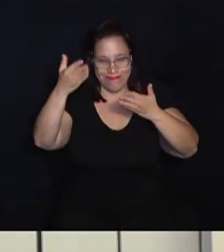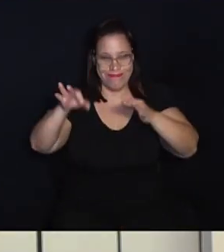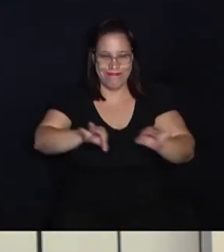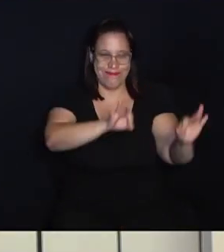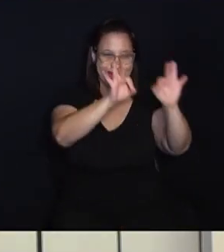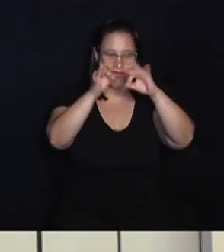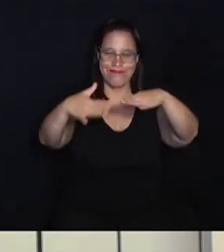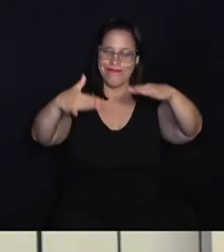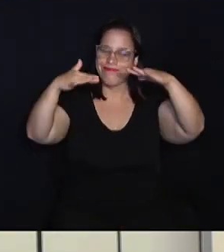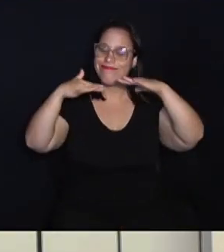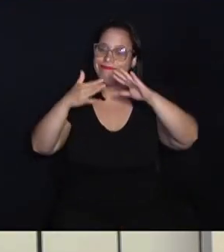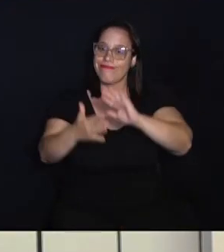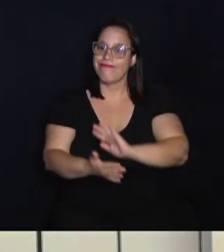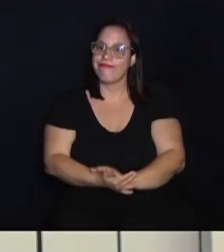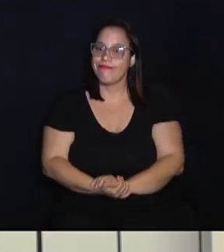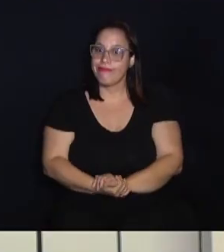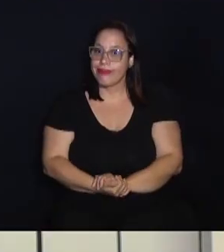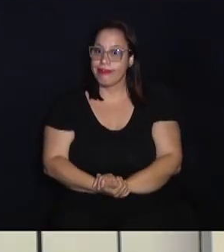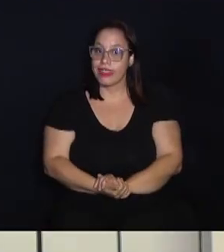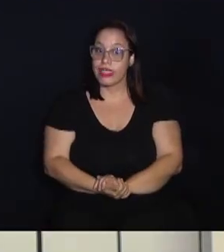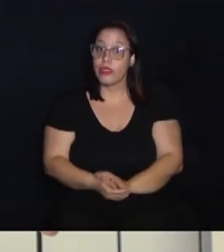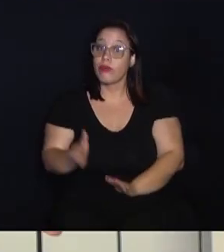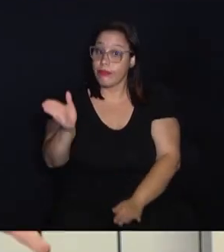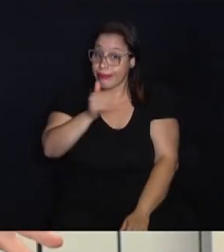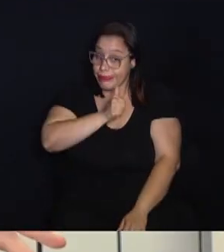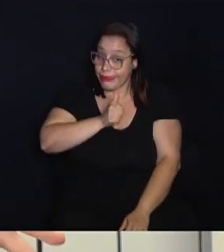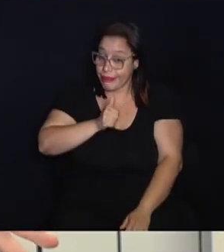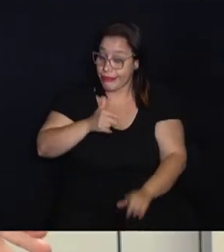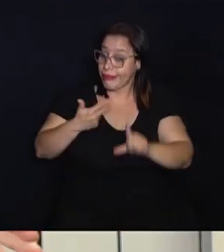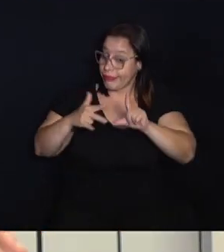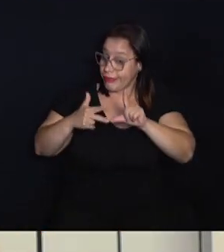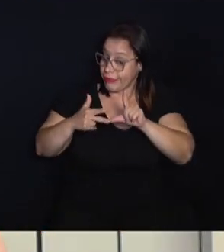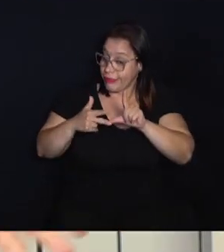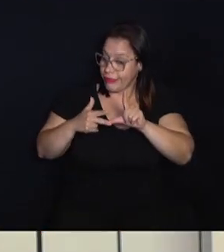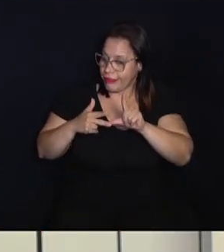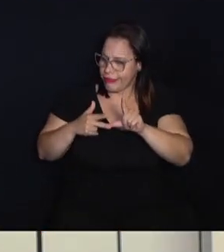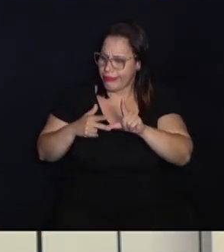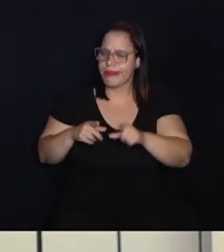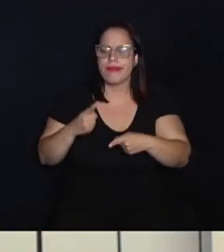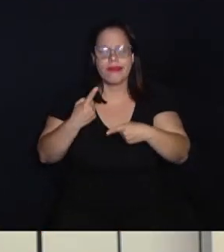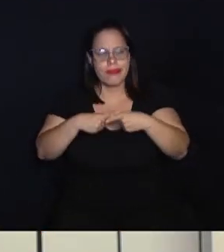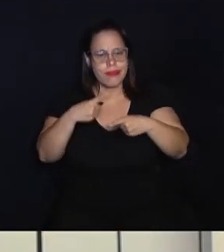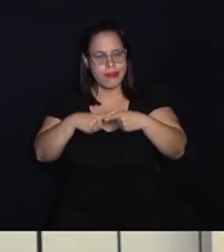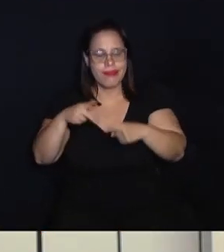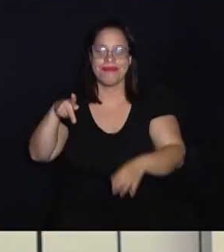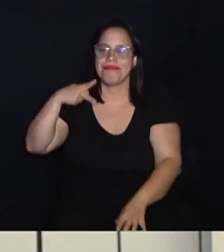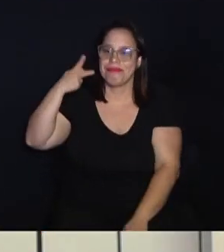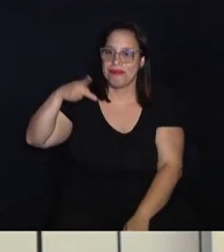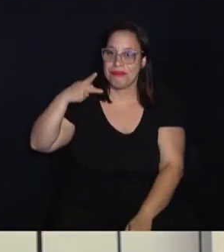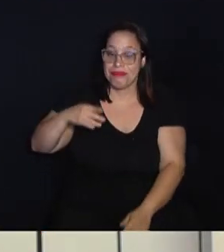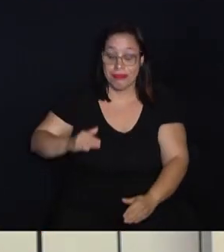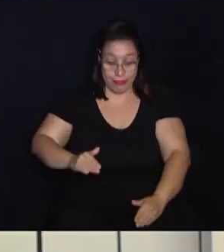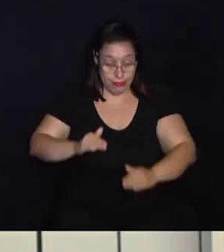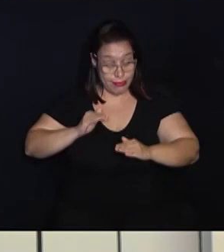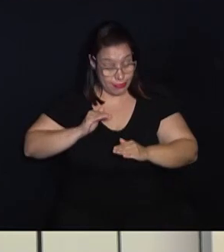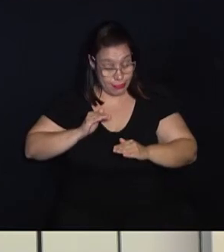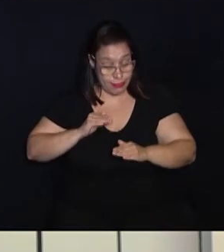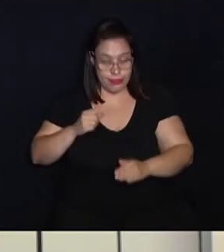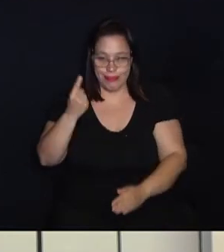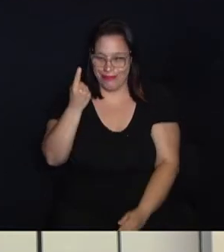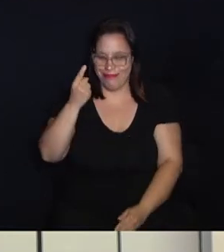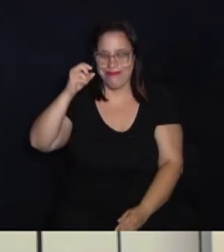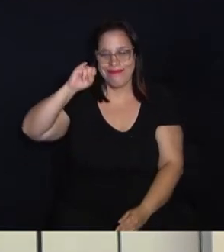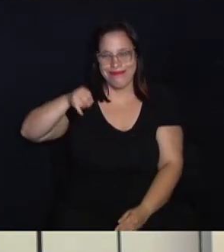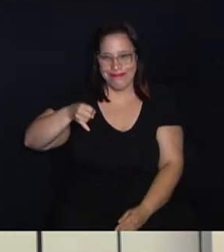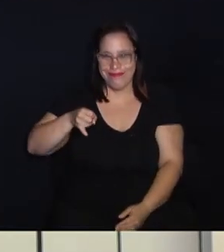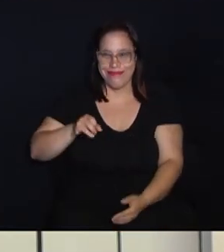sua companhia, pela sua audiência. Vamos com as notícias do Legislativo, porque os vereadores tomaram posse no dia